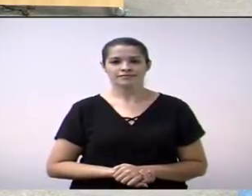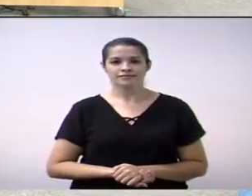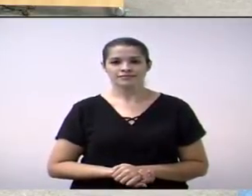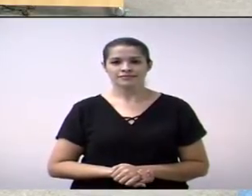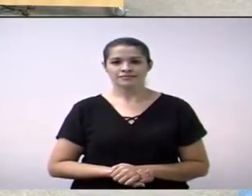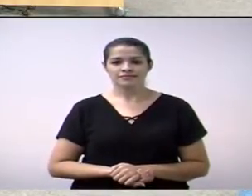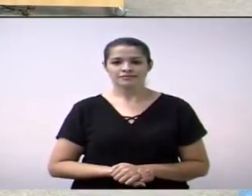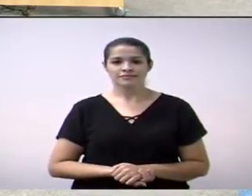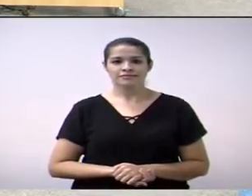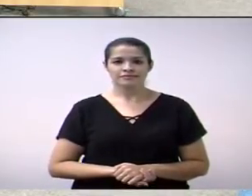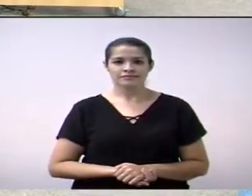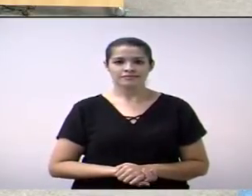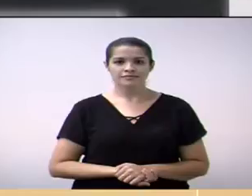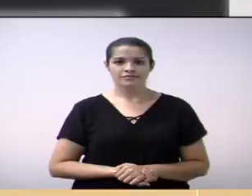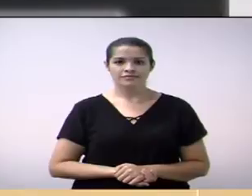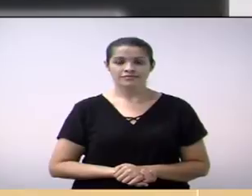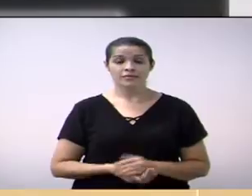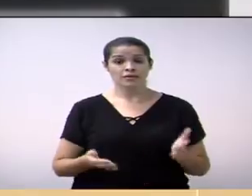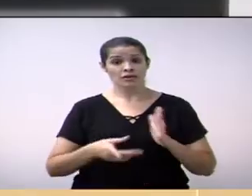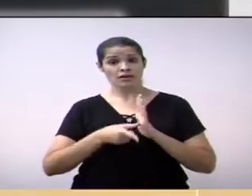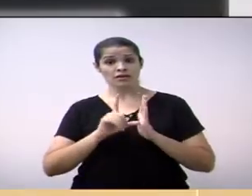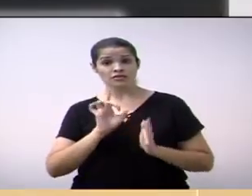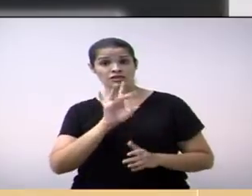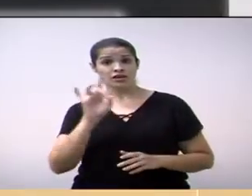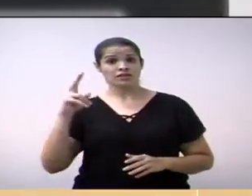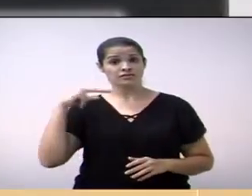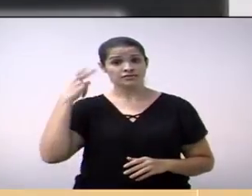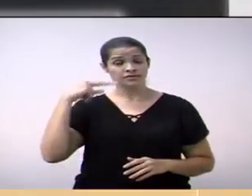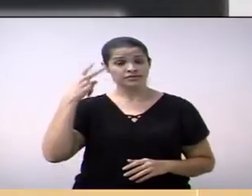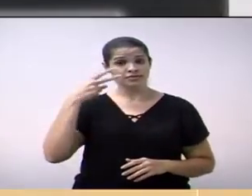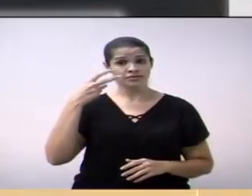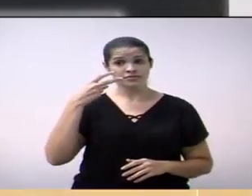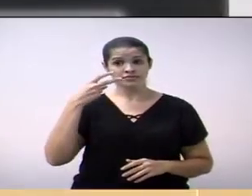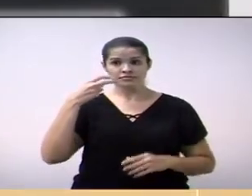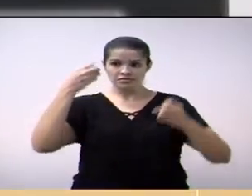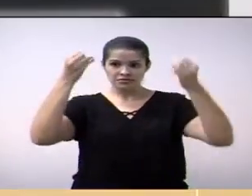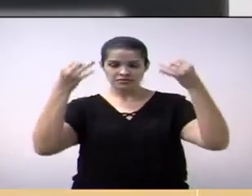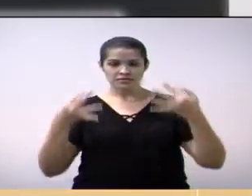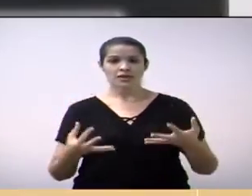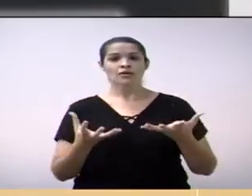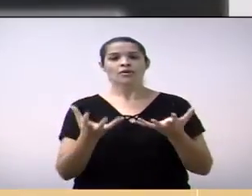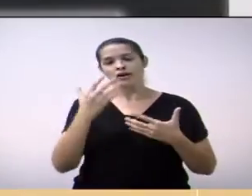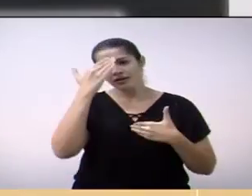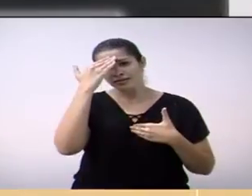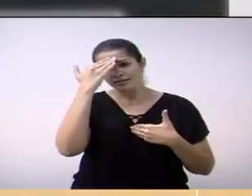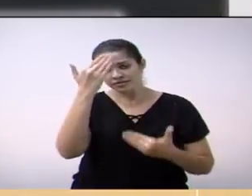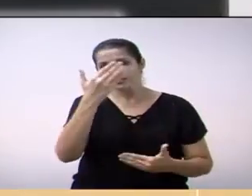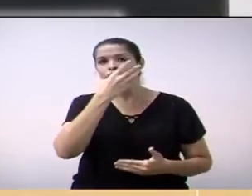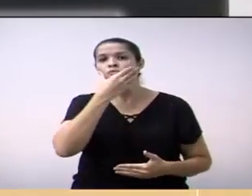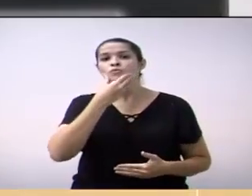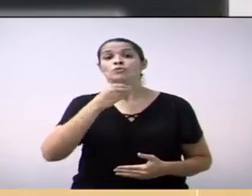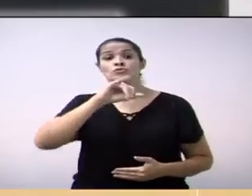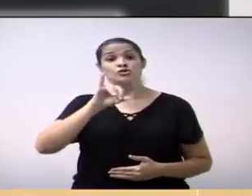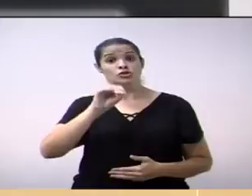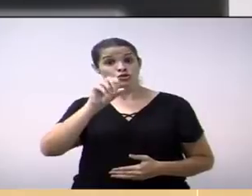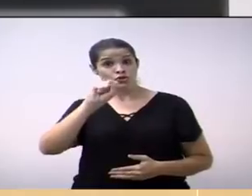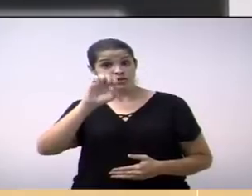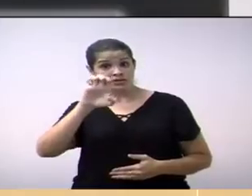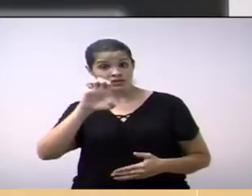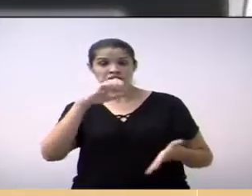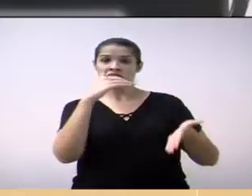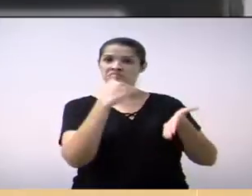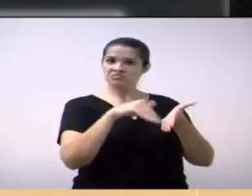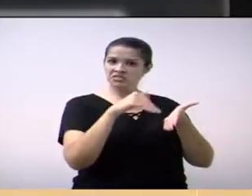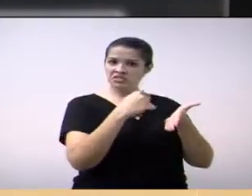Antes de passar a palavra aos vereadores, gostaria de agradecer a presença do senhor José Carlos Almeida, secretário da